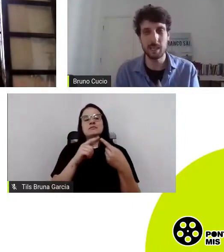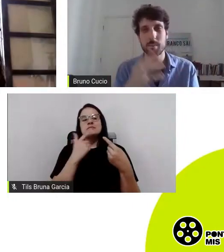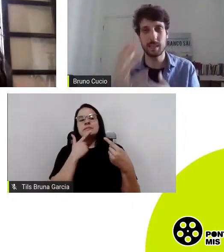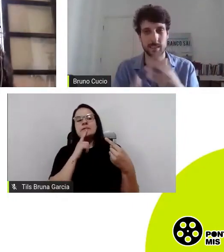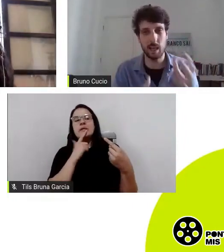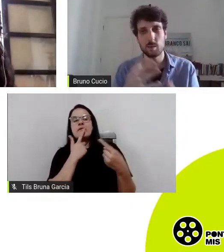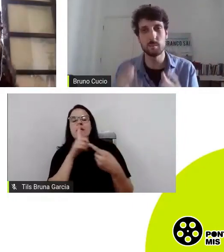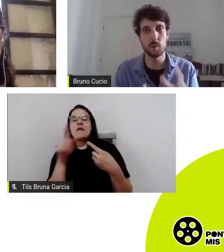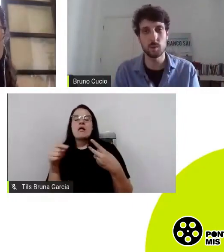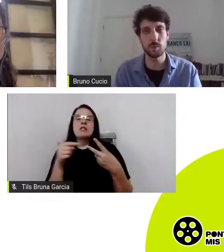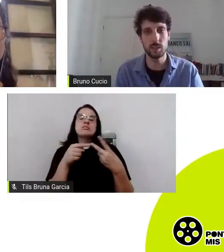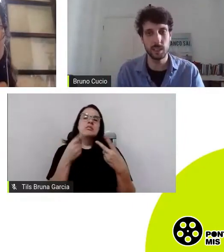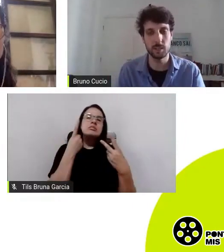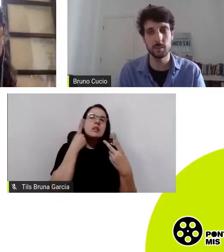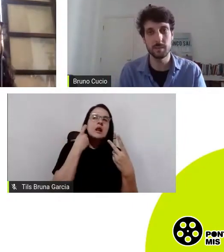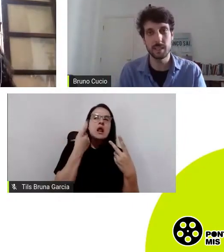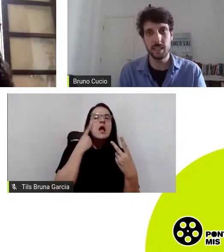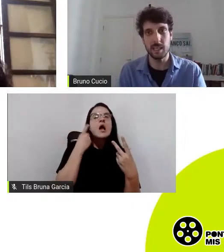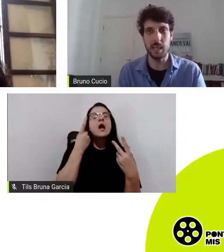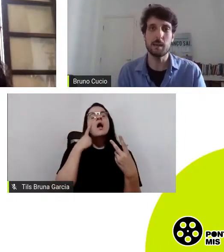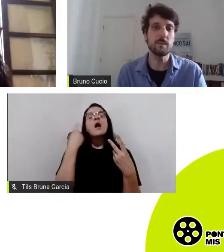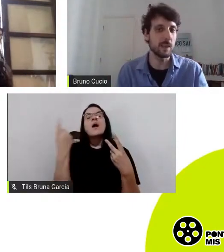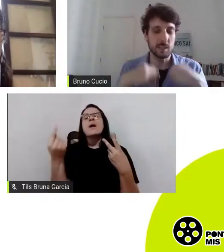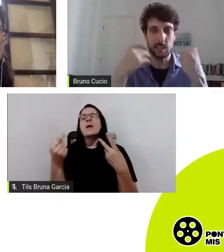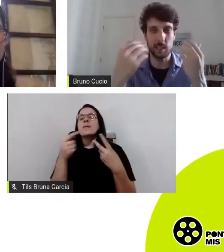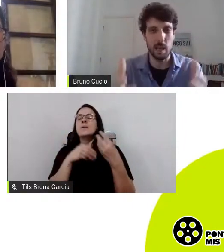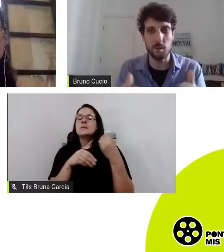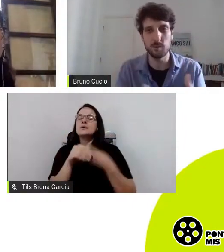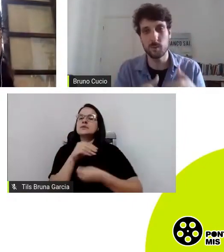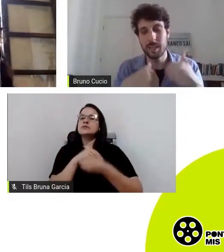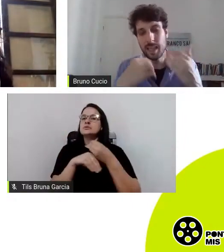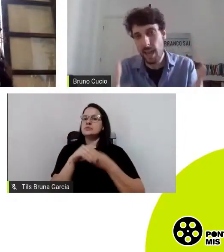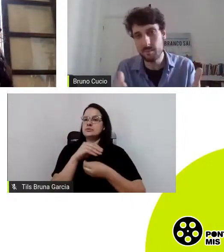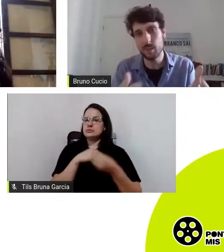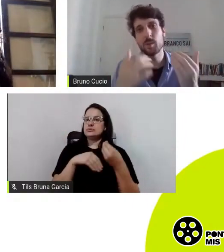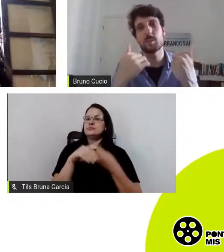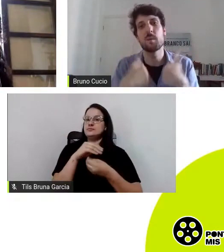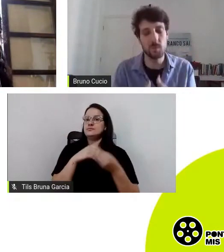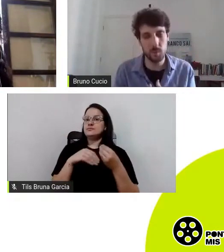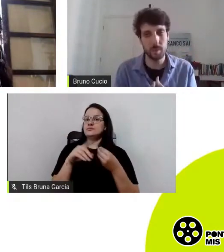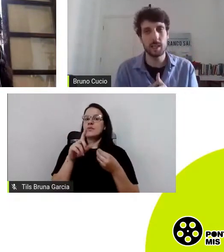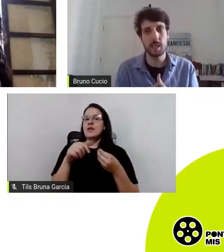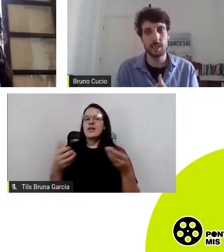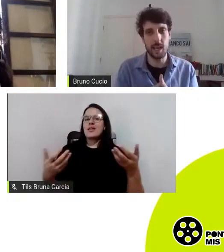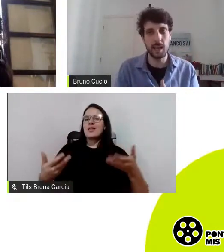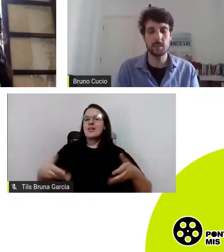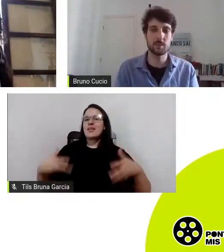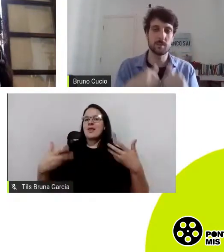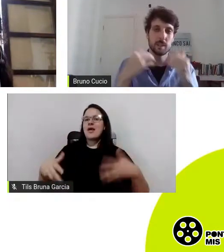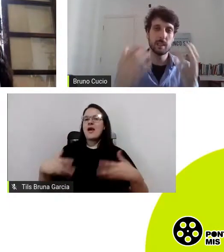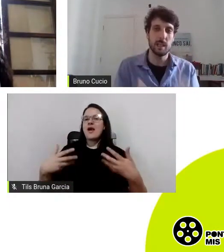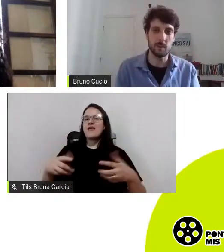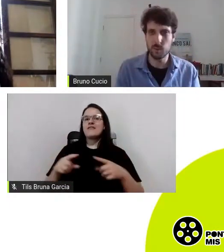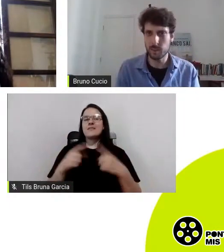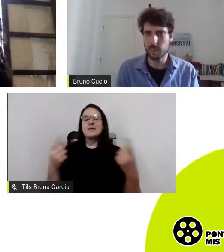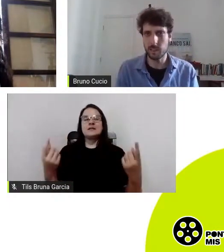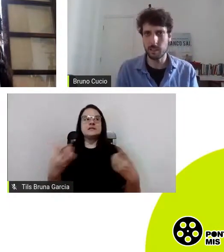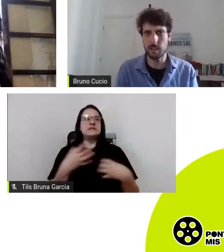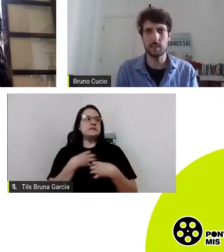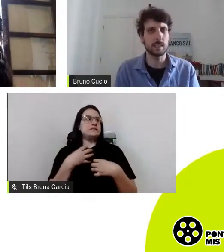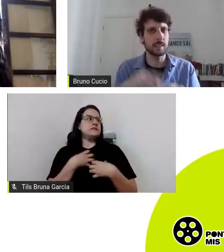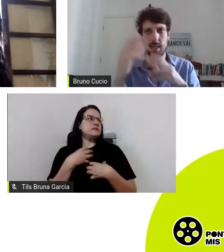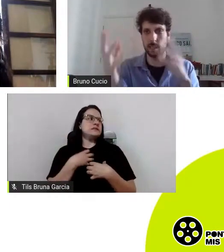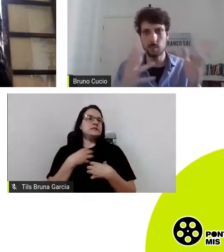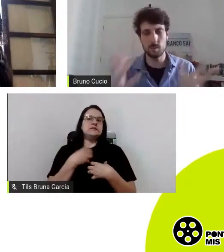questão cômica com um drama, tem um pouco disso, e, enfim, acho que é um filme leve, ao mesmo tempo um filme